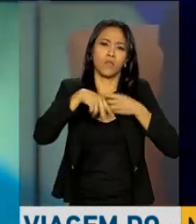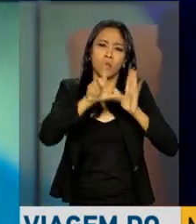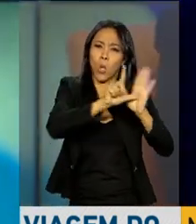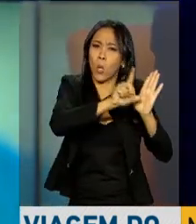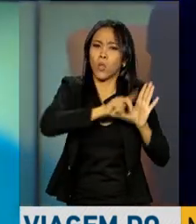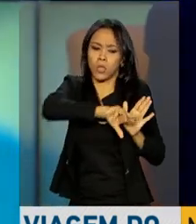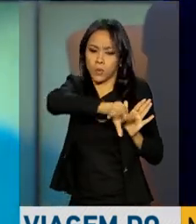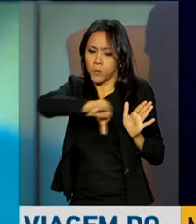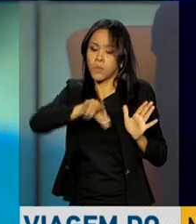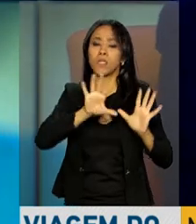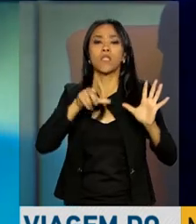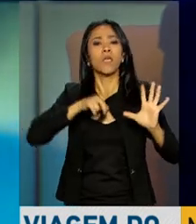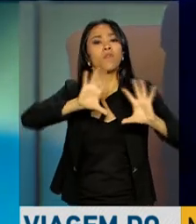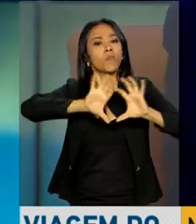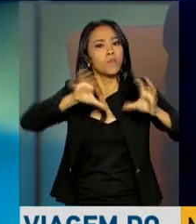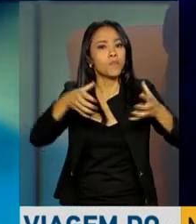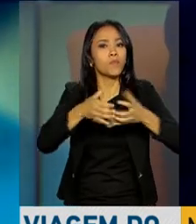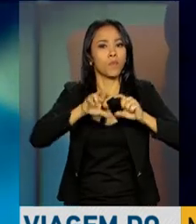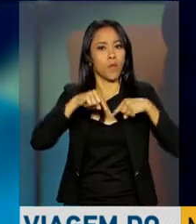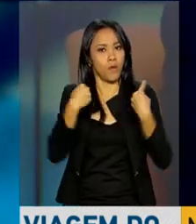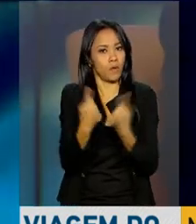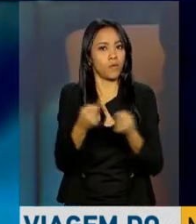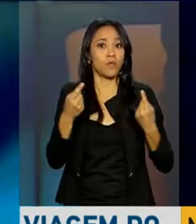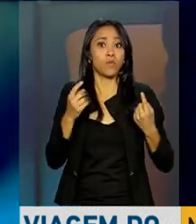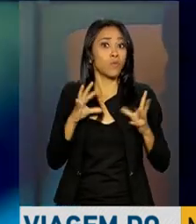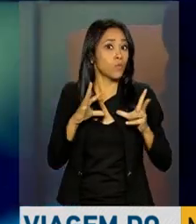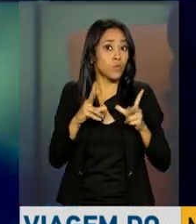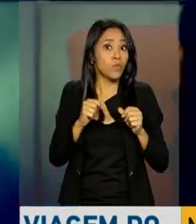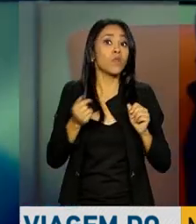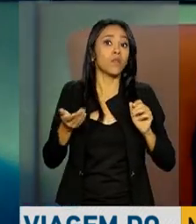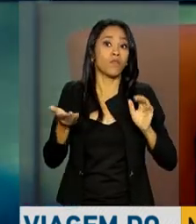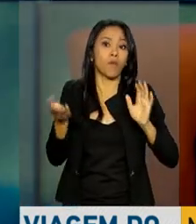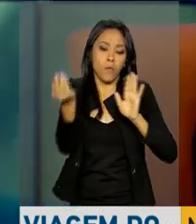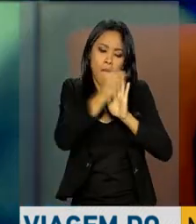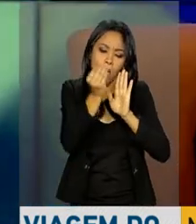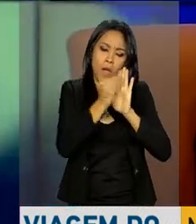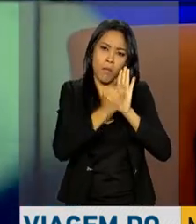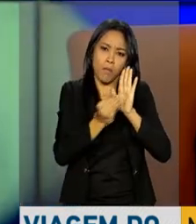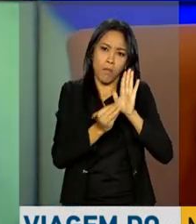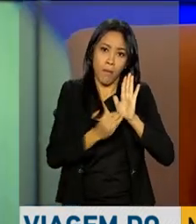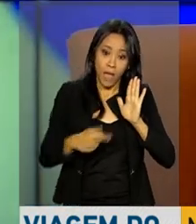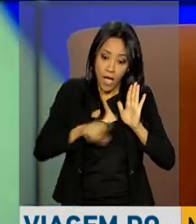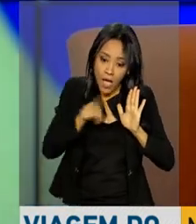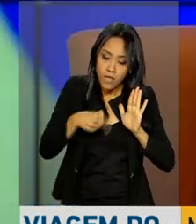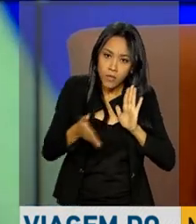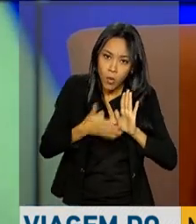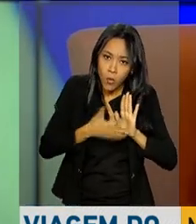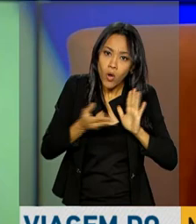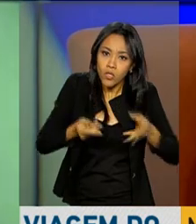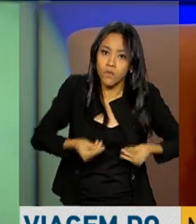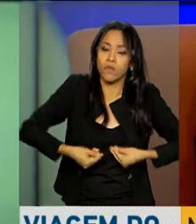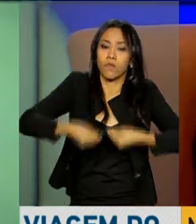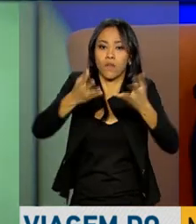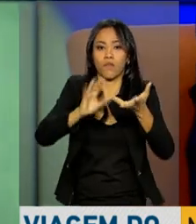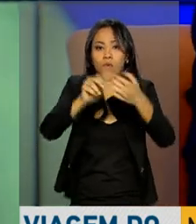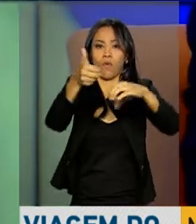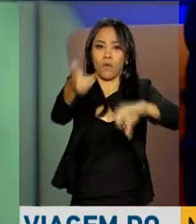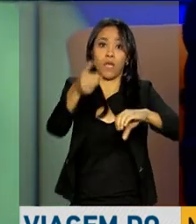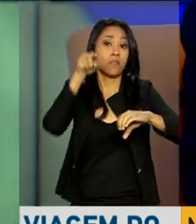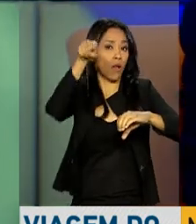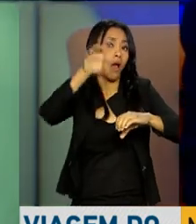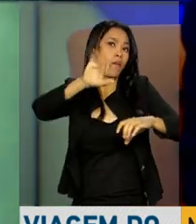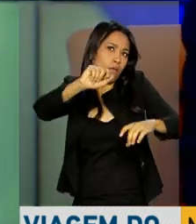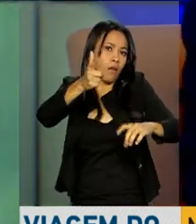texto que nós havíamos, que o nosso governo havia produzido. Isto foi ao Congresso Nacional, naturalmente o Congresso fez lá